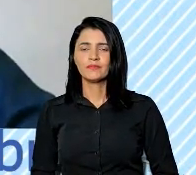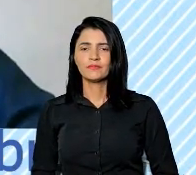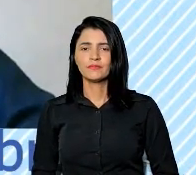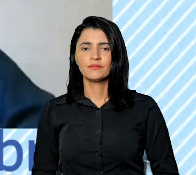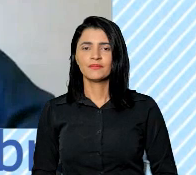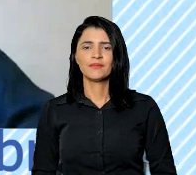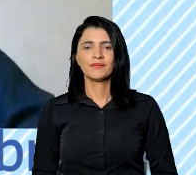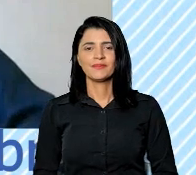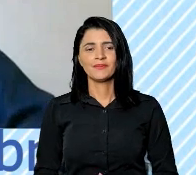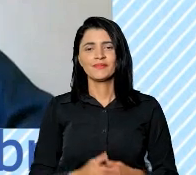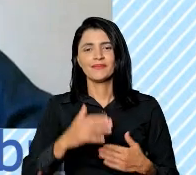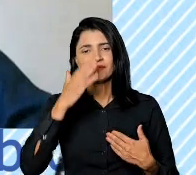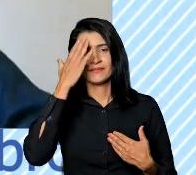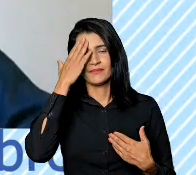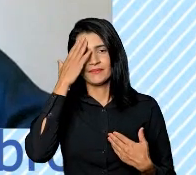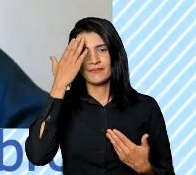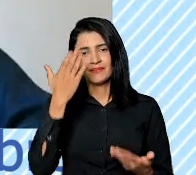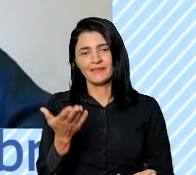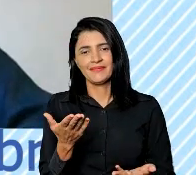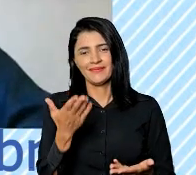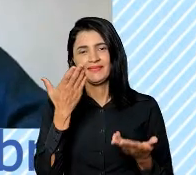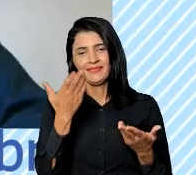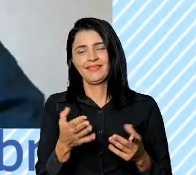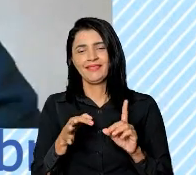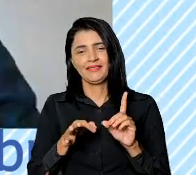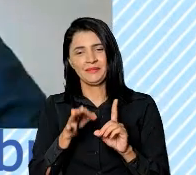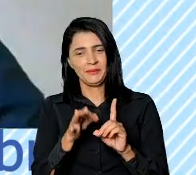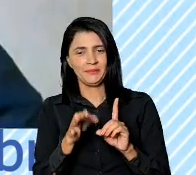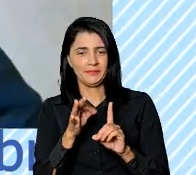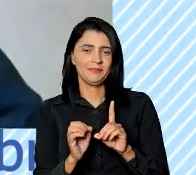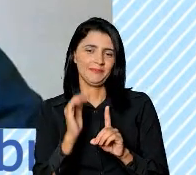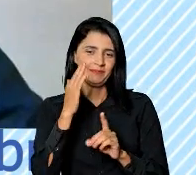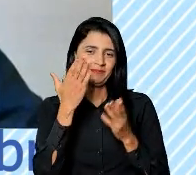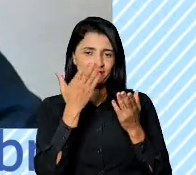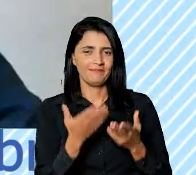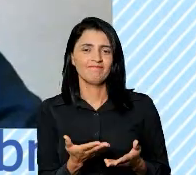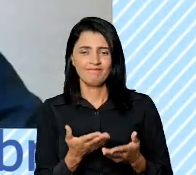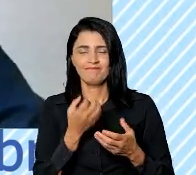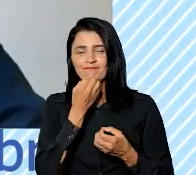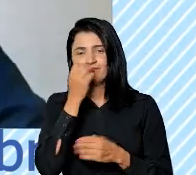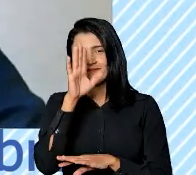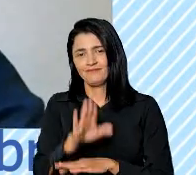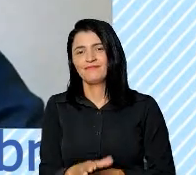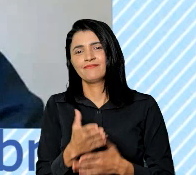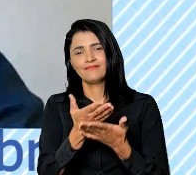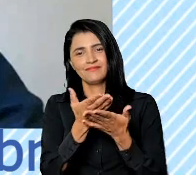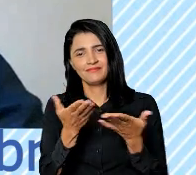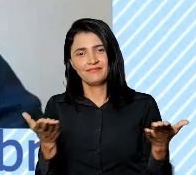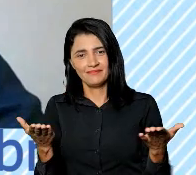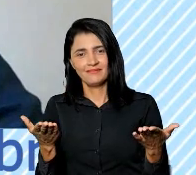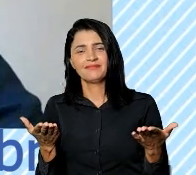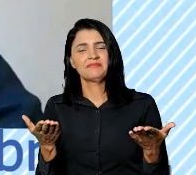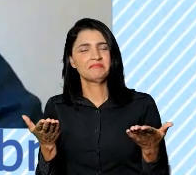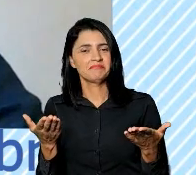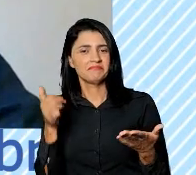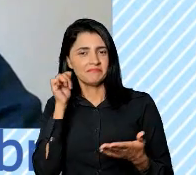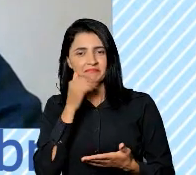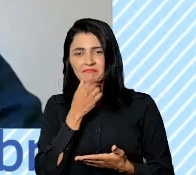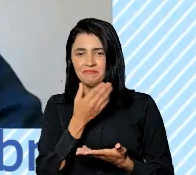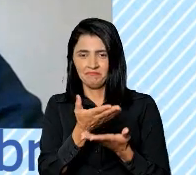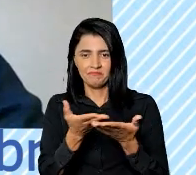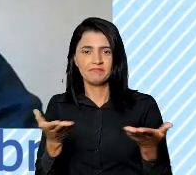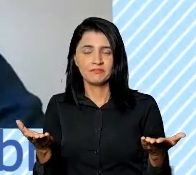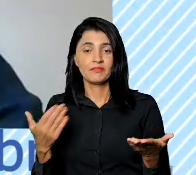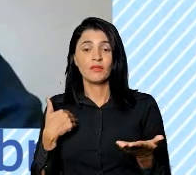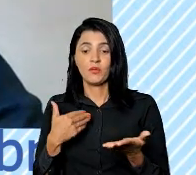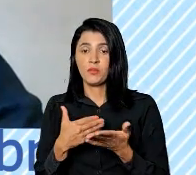Muito obrigada, desembargadora Terezinha. Boa tarde a todos, a todas e a todes. Eu vou começar pela